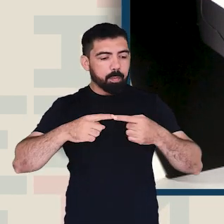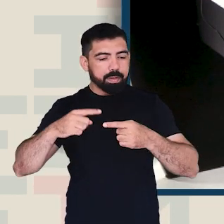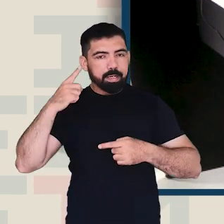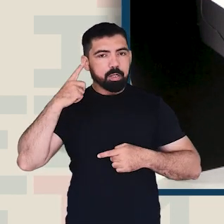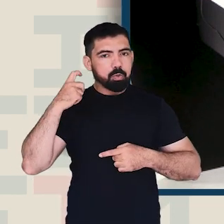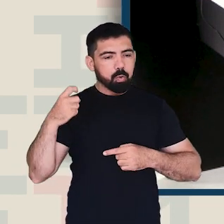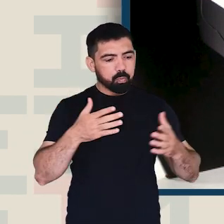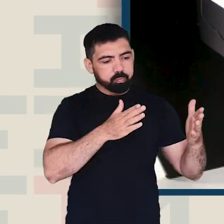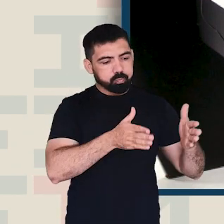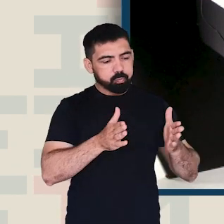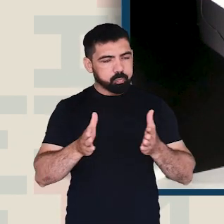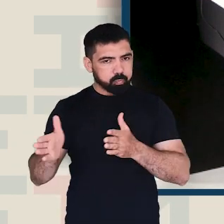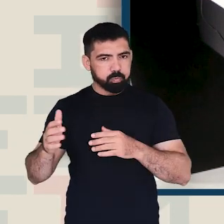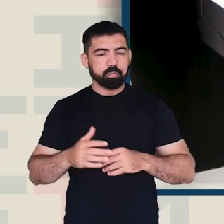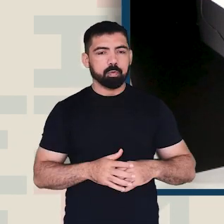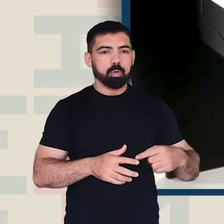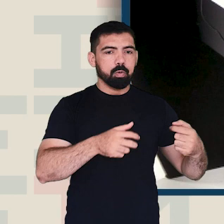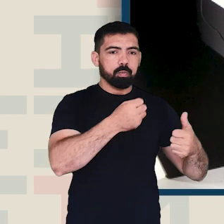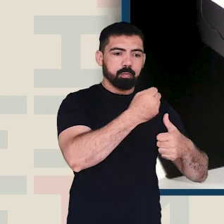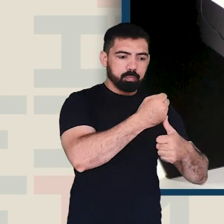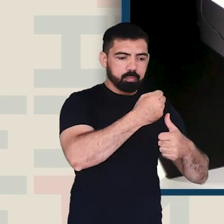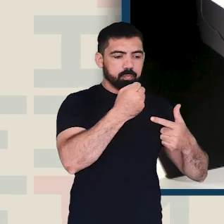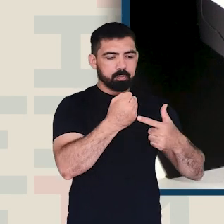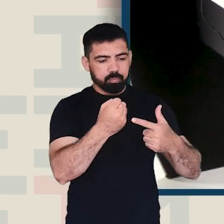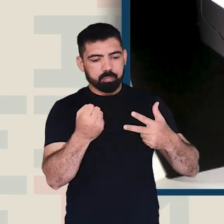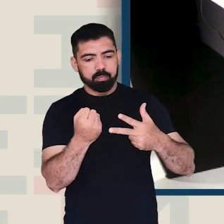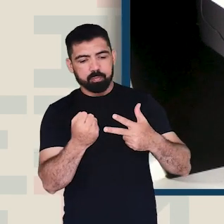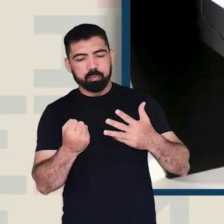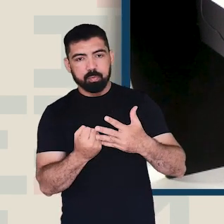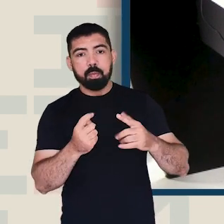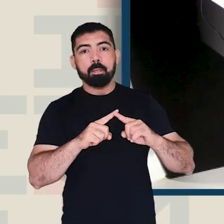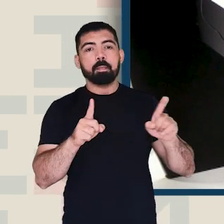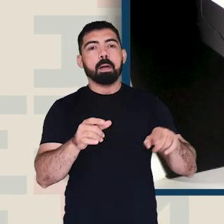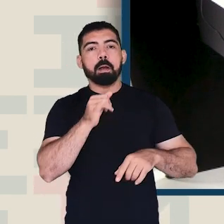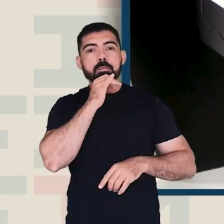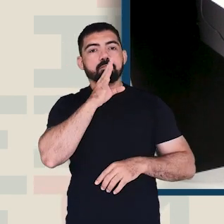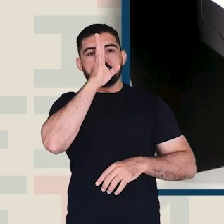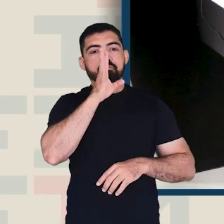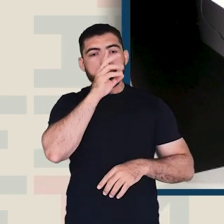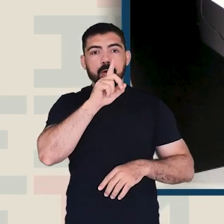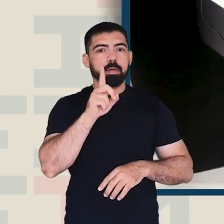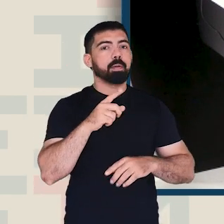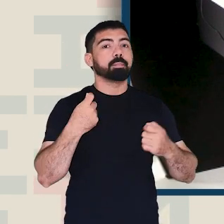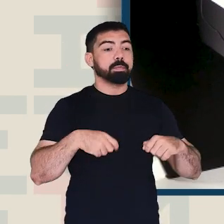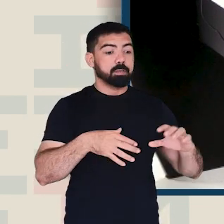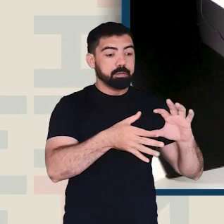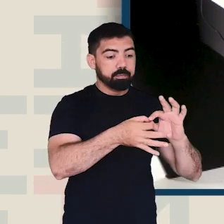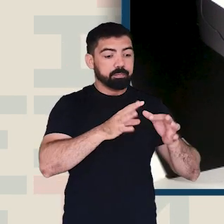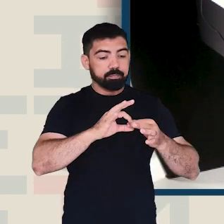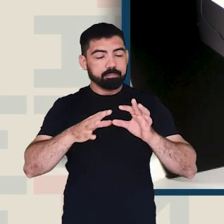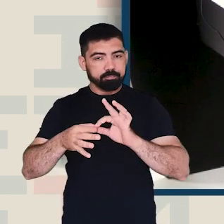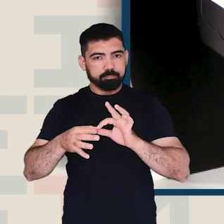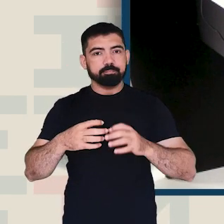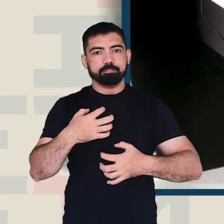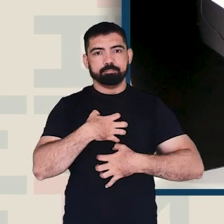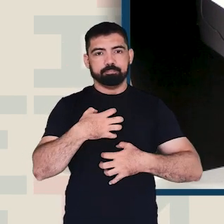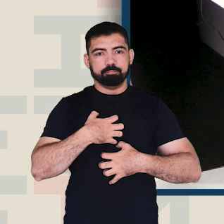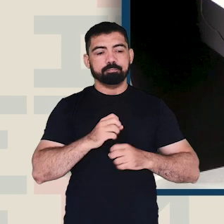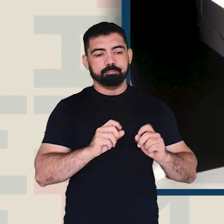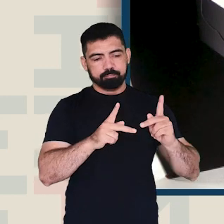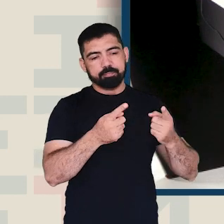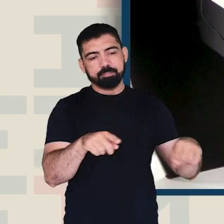sons sucessivos. Eu dou uma nota, depois dou outra, e essas notas precisam combinar, elas precisam fazer sentido. Fez sentido, ok, é